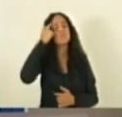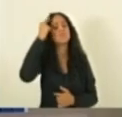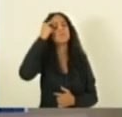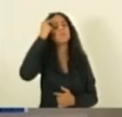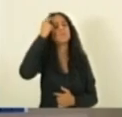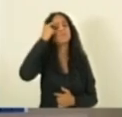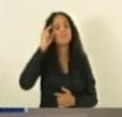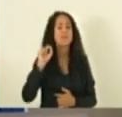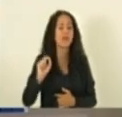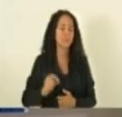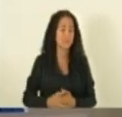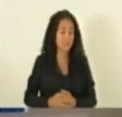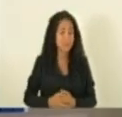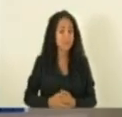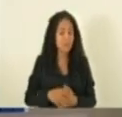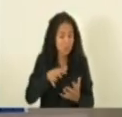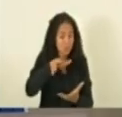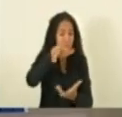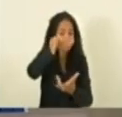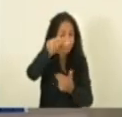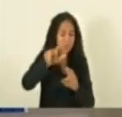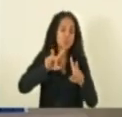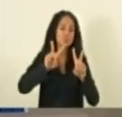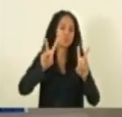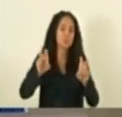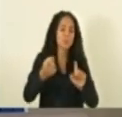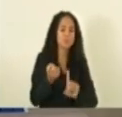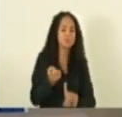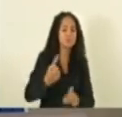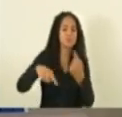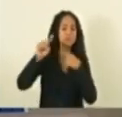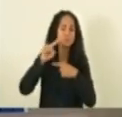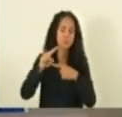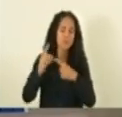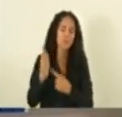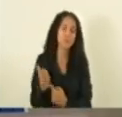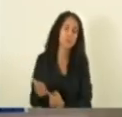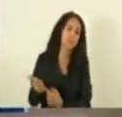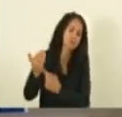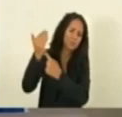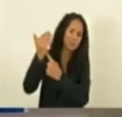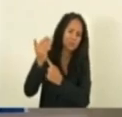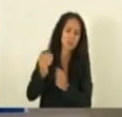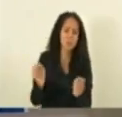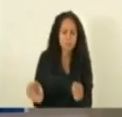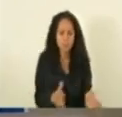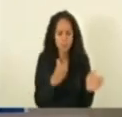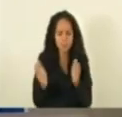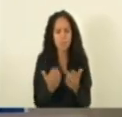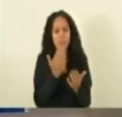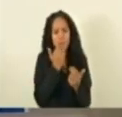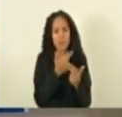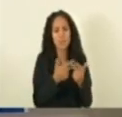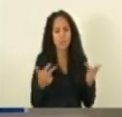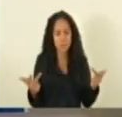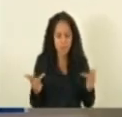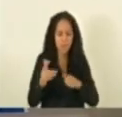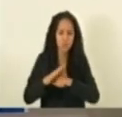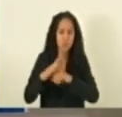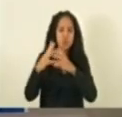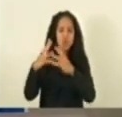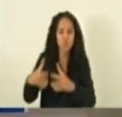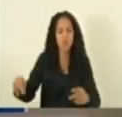pensar, deputado Gandini, em termos de evolução tecnológica, de produção de alimento, de cura de